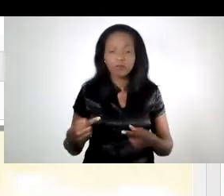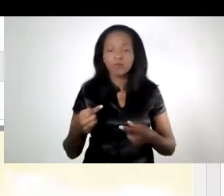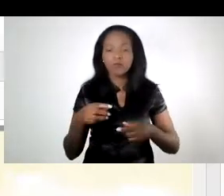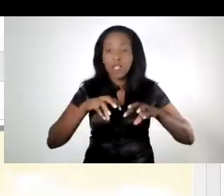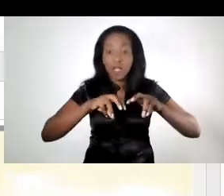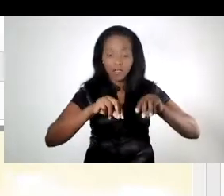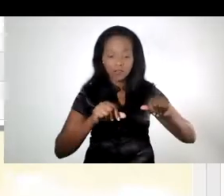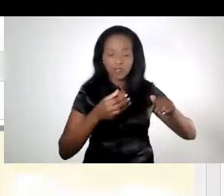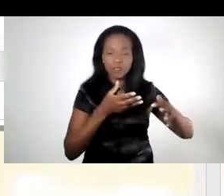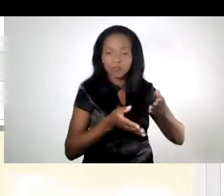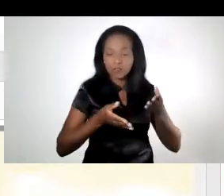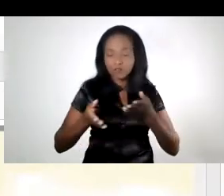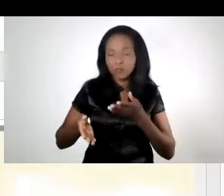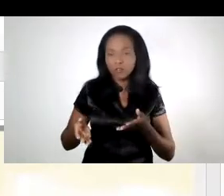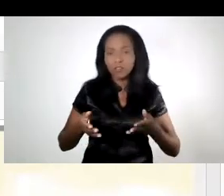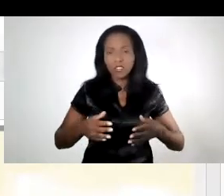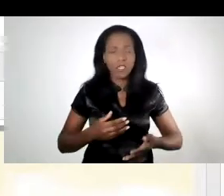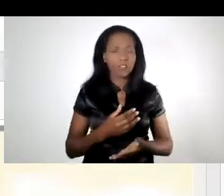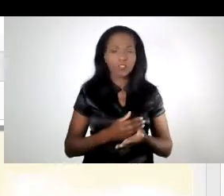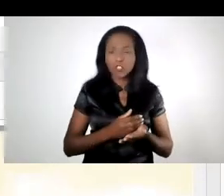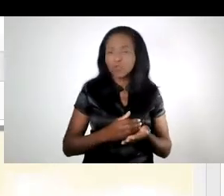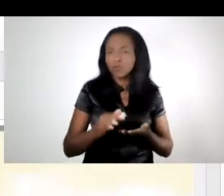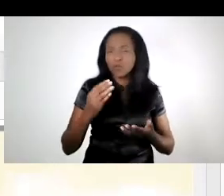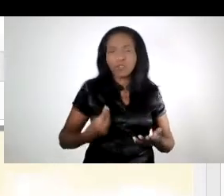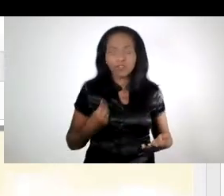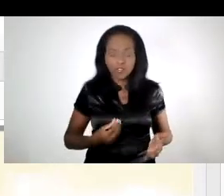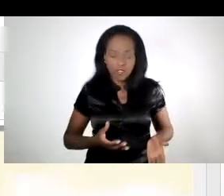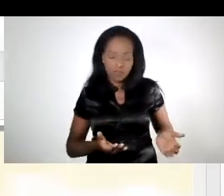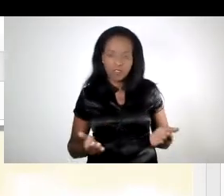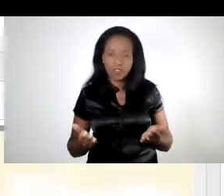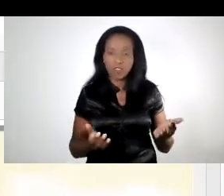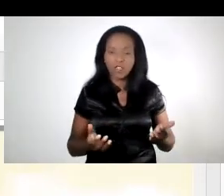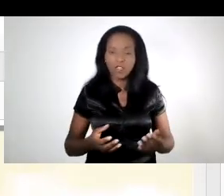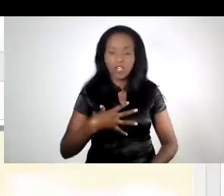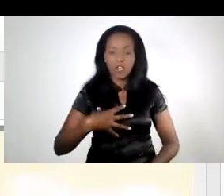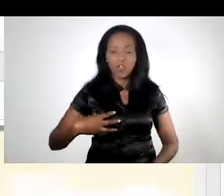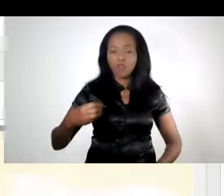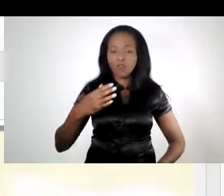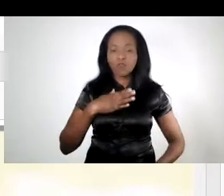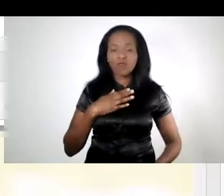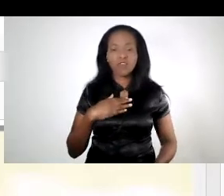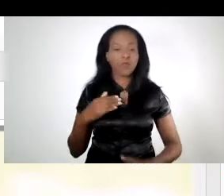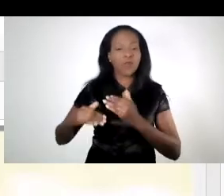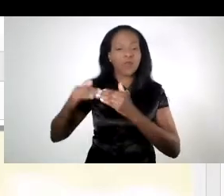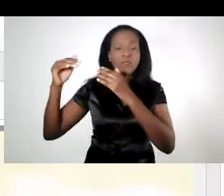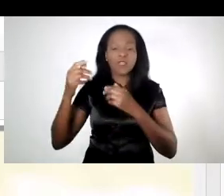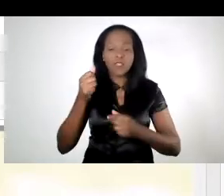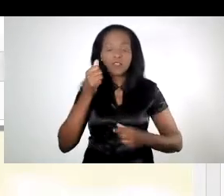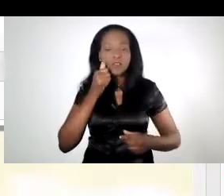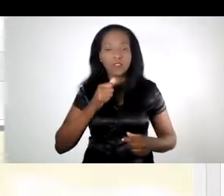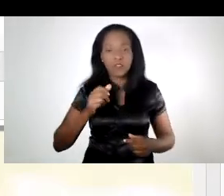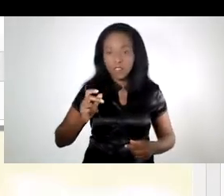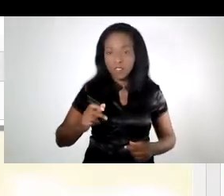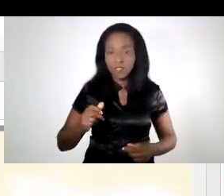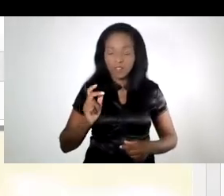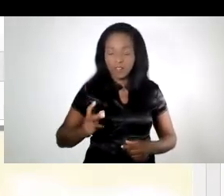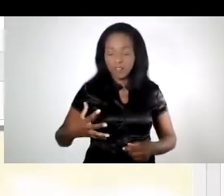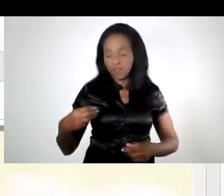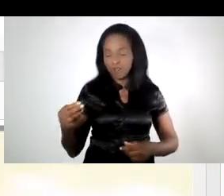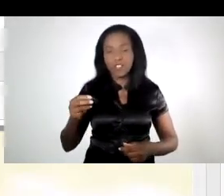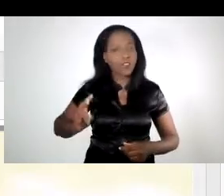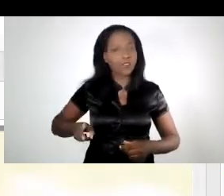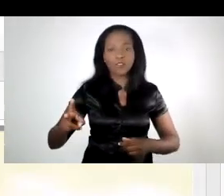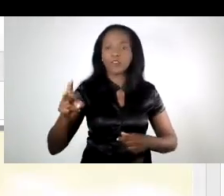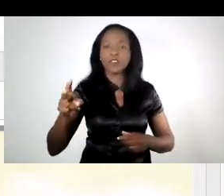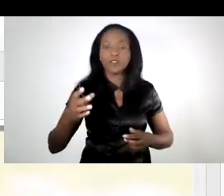terra desde que nascemos. Meu filho Êxodo e minha filha Continuação nasceram aqui na roça, nas